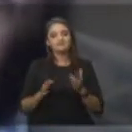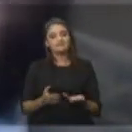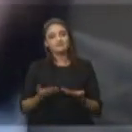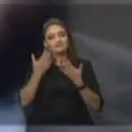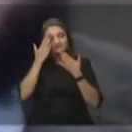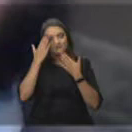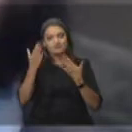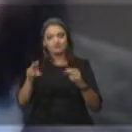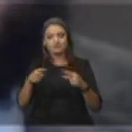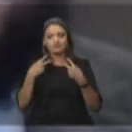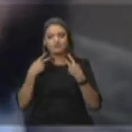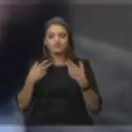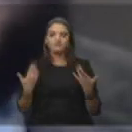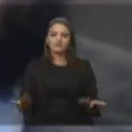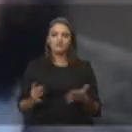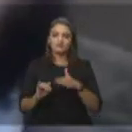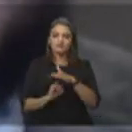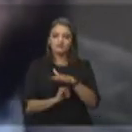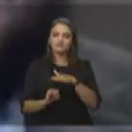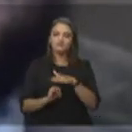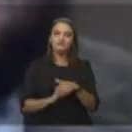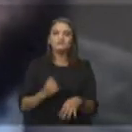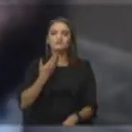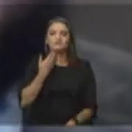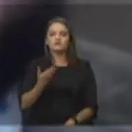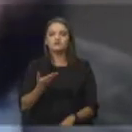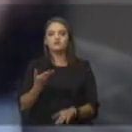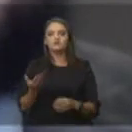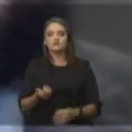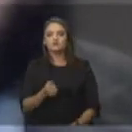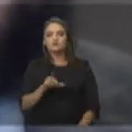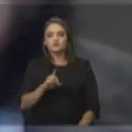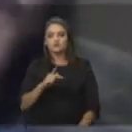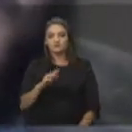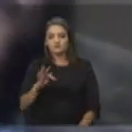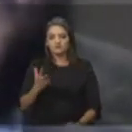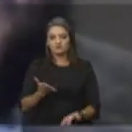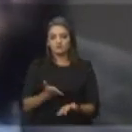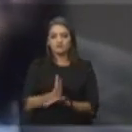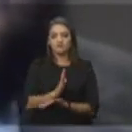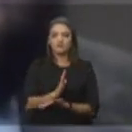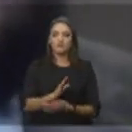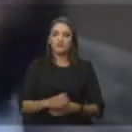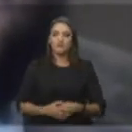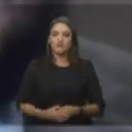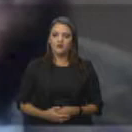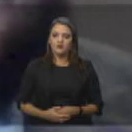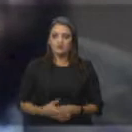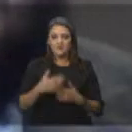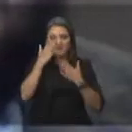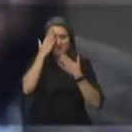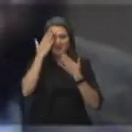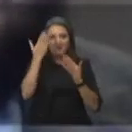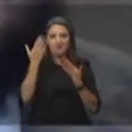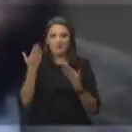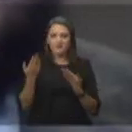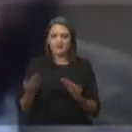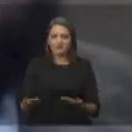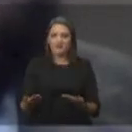atenção, o Ibidem se pronuncia pela procedência da arguição de descumprimento de preceito fundamental. Muito